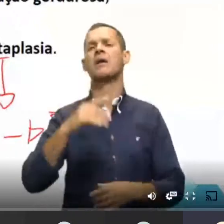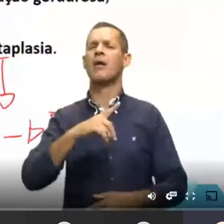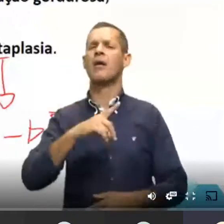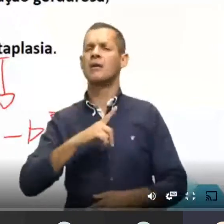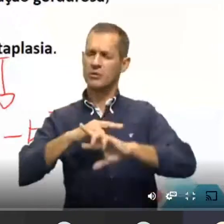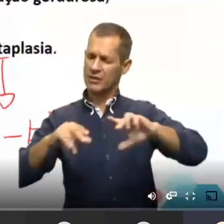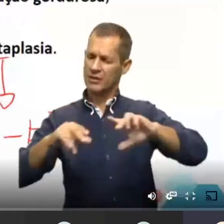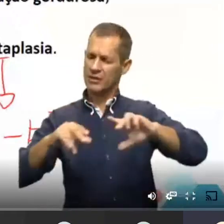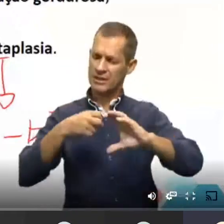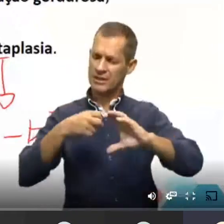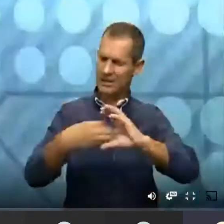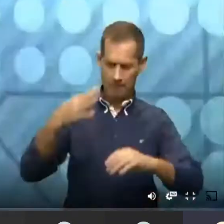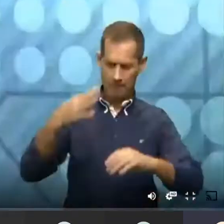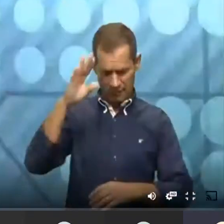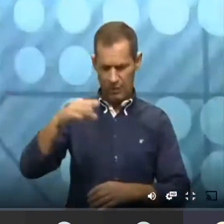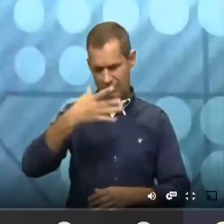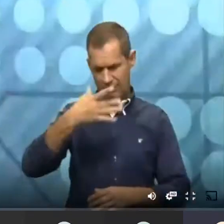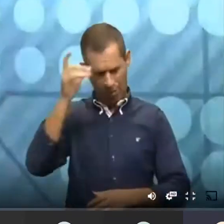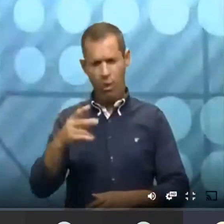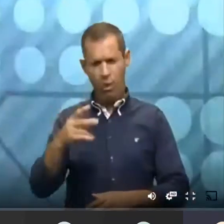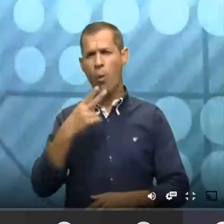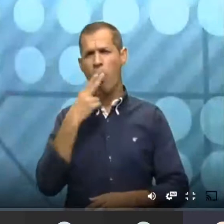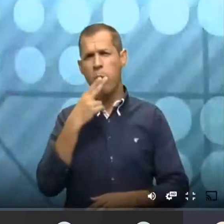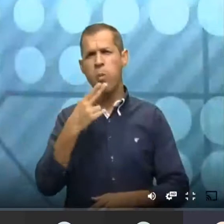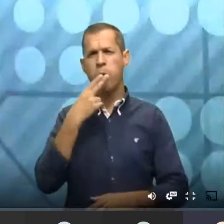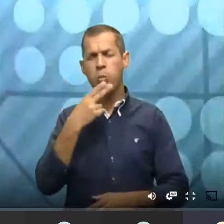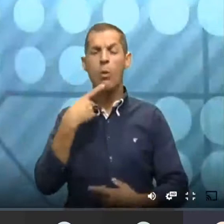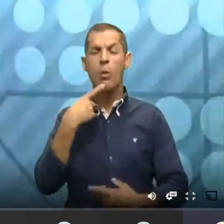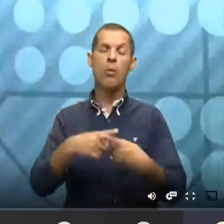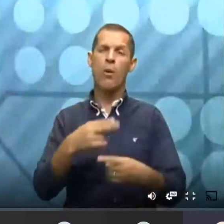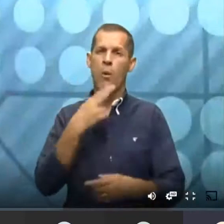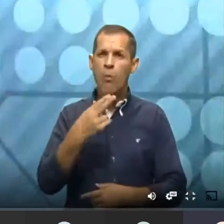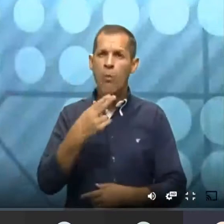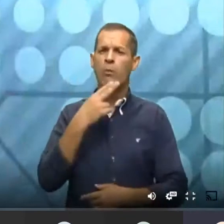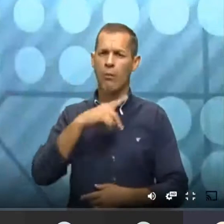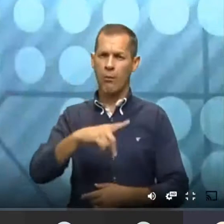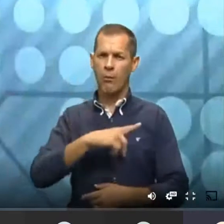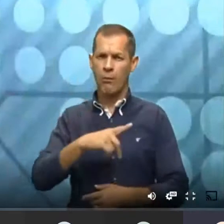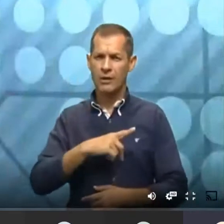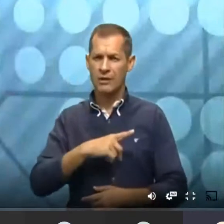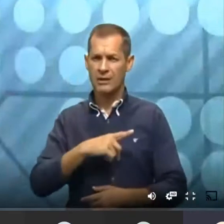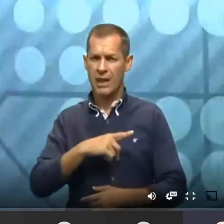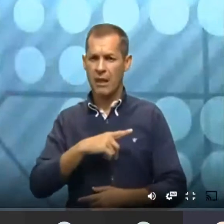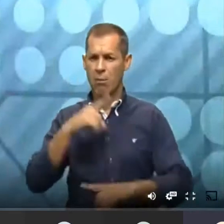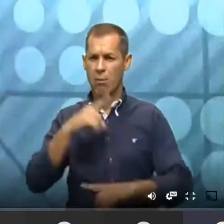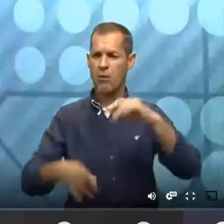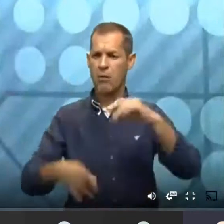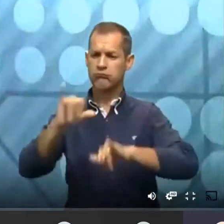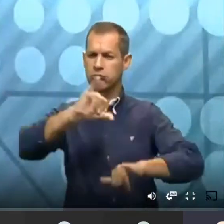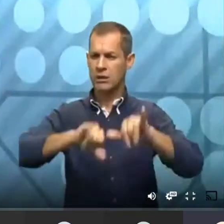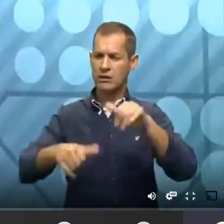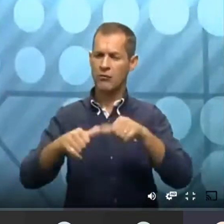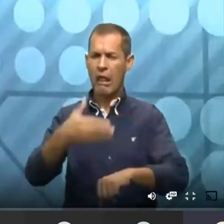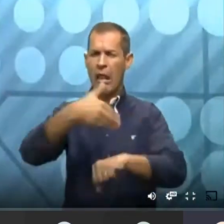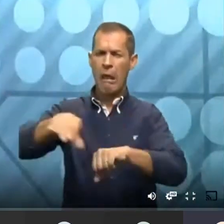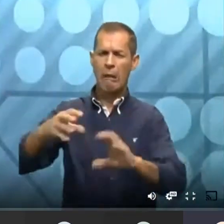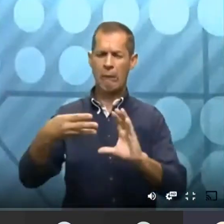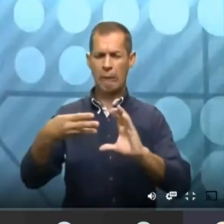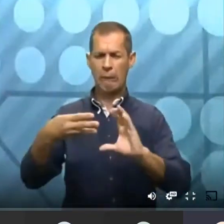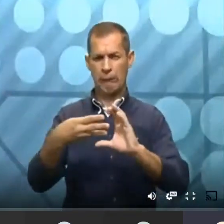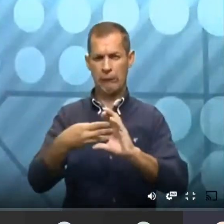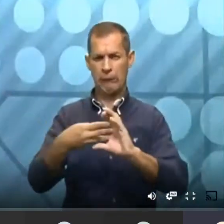por várias maneiras, principalmente aquelas pessoas que fumam, né? Porque o fumo, ele tem agentes químicos que vão estar